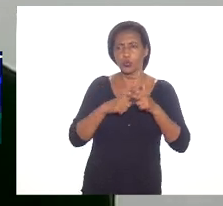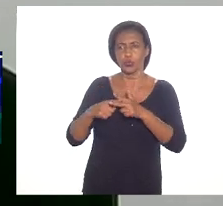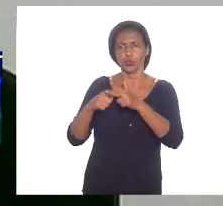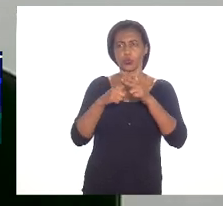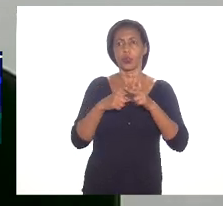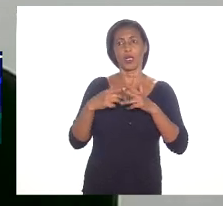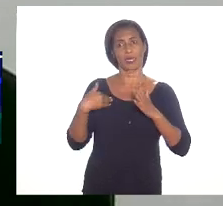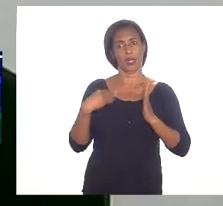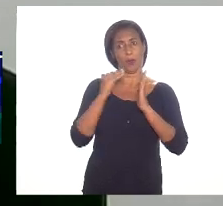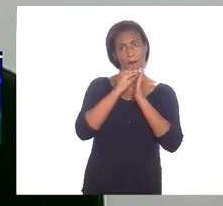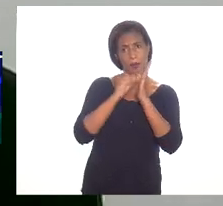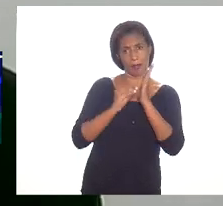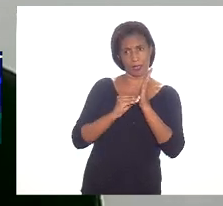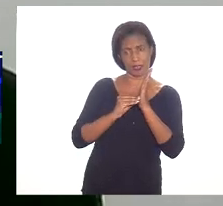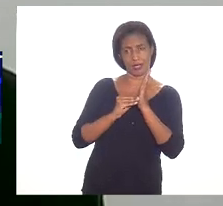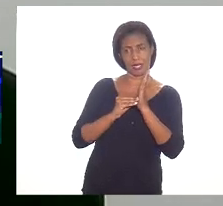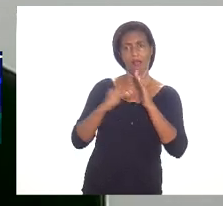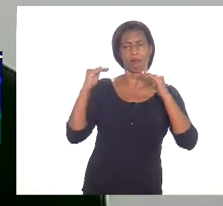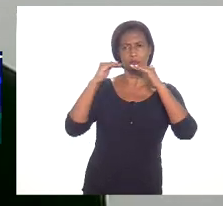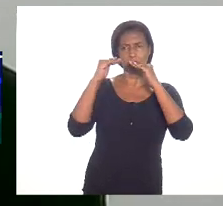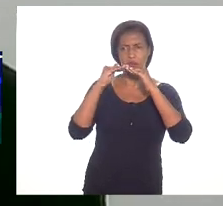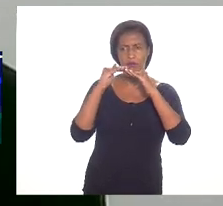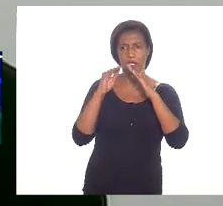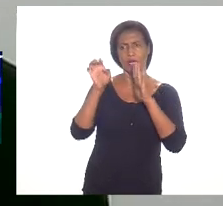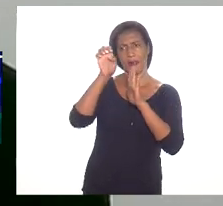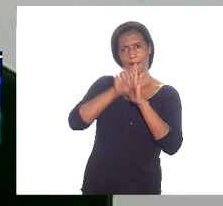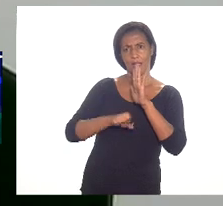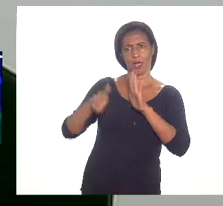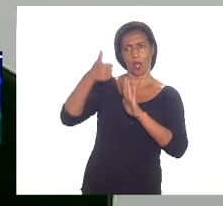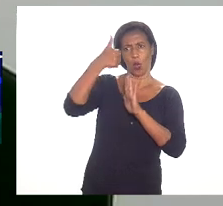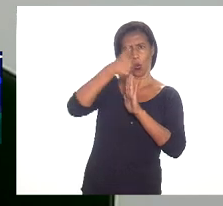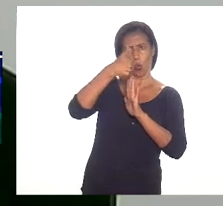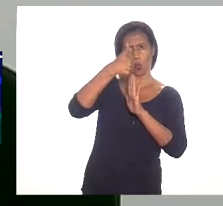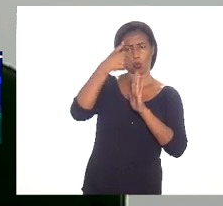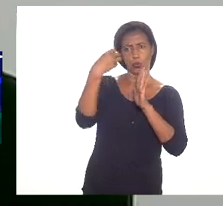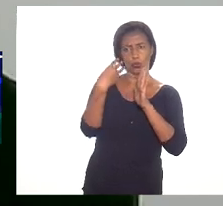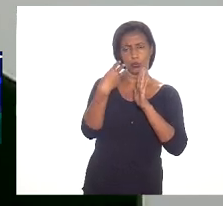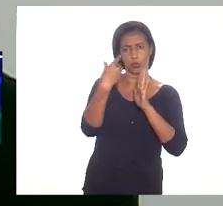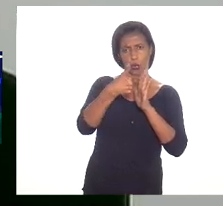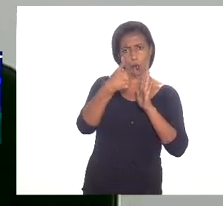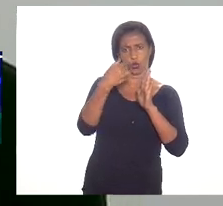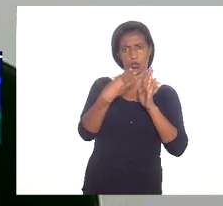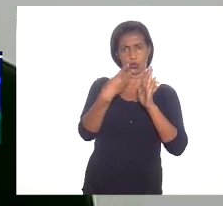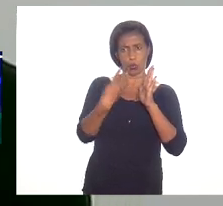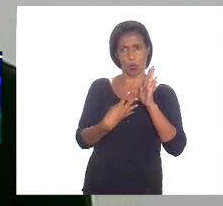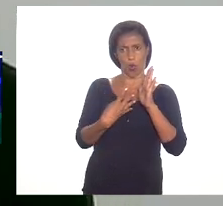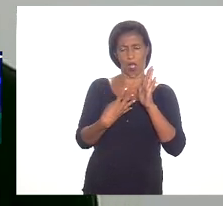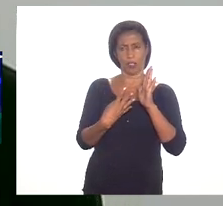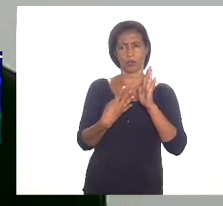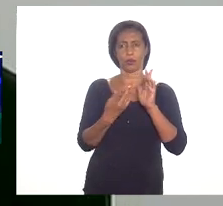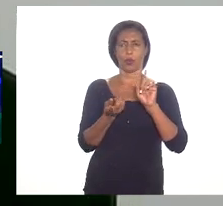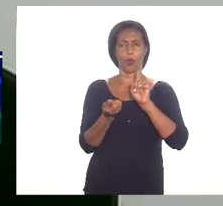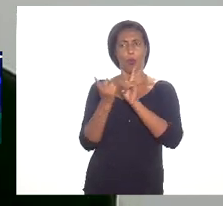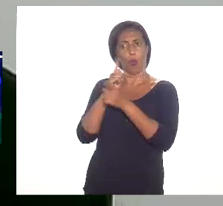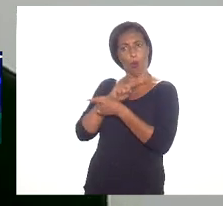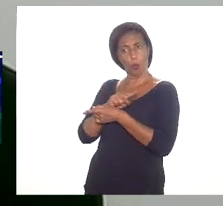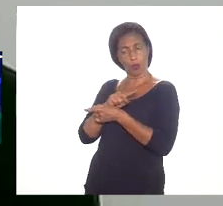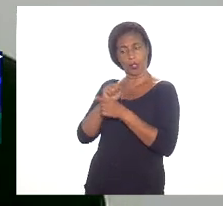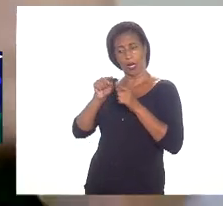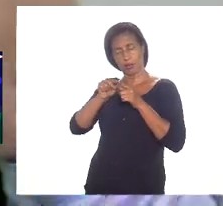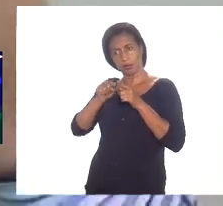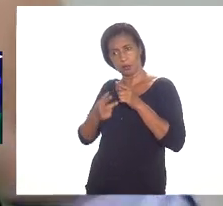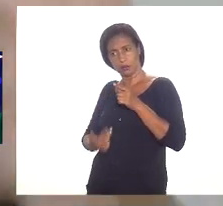aparecer seu presidente é favorável com sublinhado as emendas um dois três e quatro contrários e mais emendas